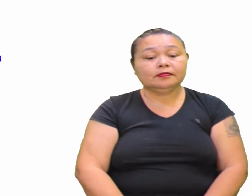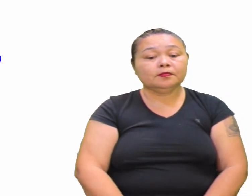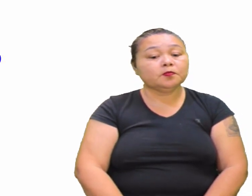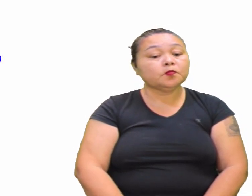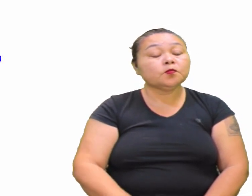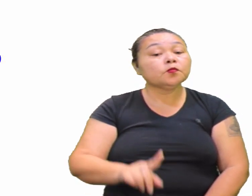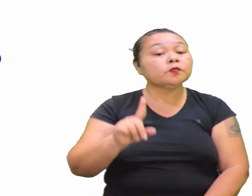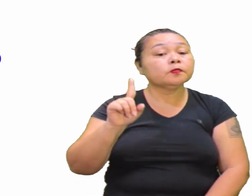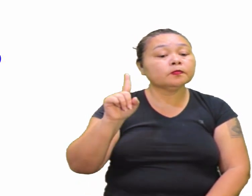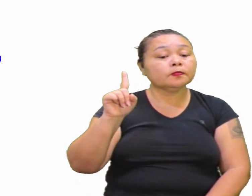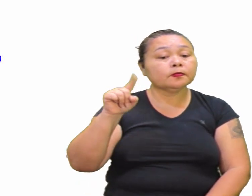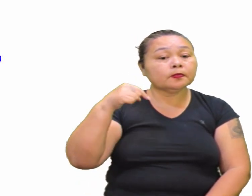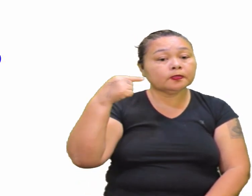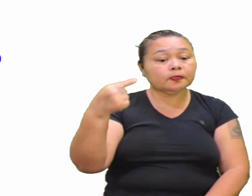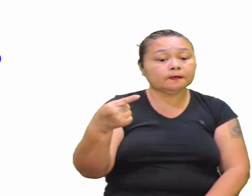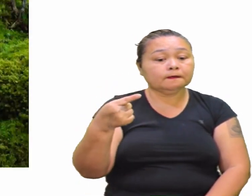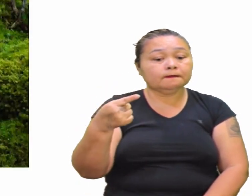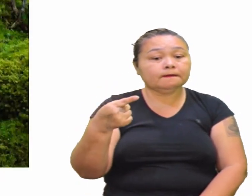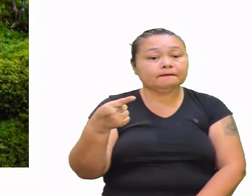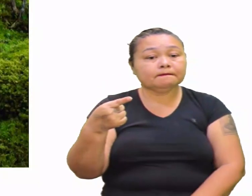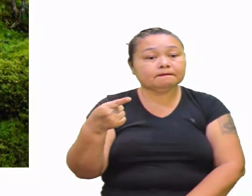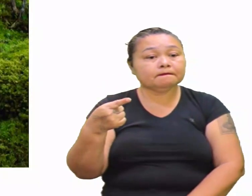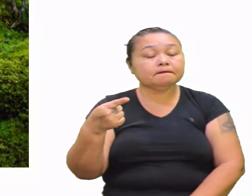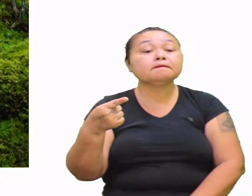sucessão. Prosseguindo,